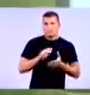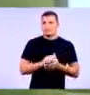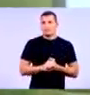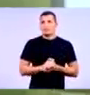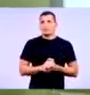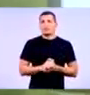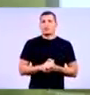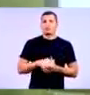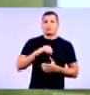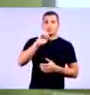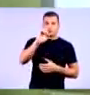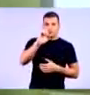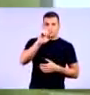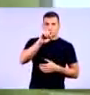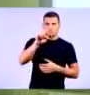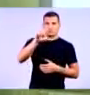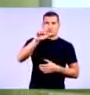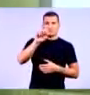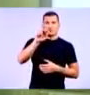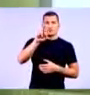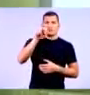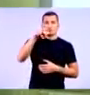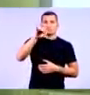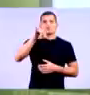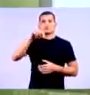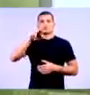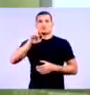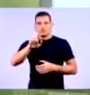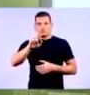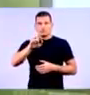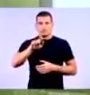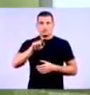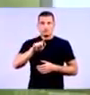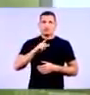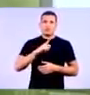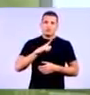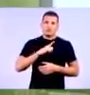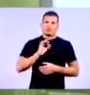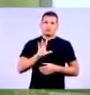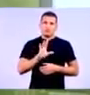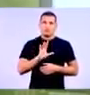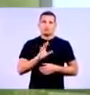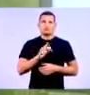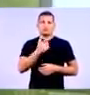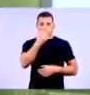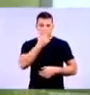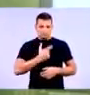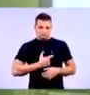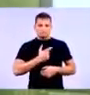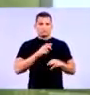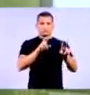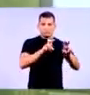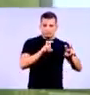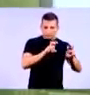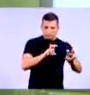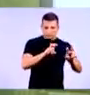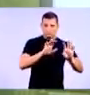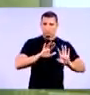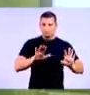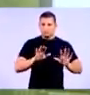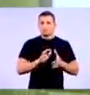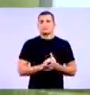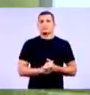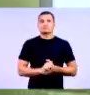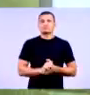é exclusivamente mediado, a mediação é aluno e tecnologia. O sistema